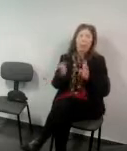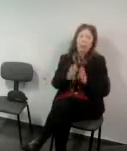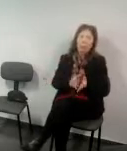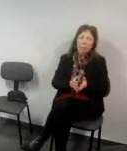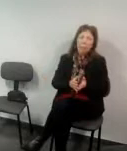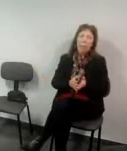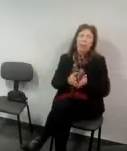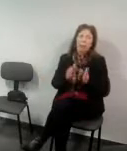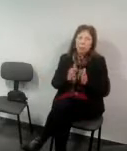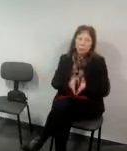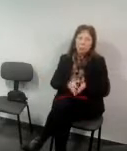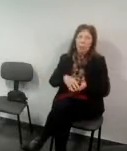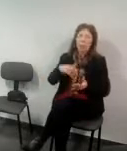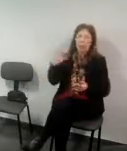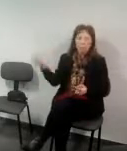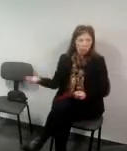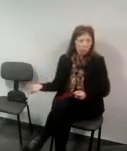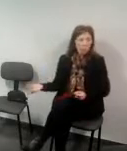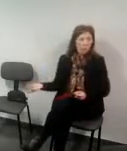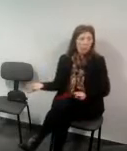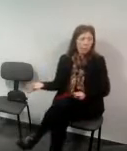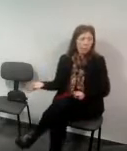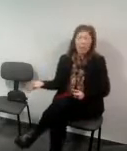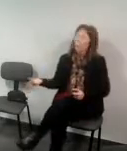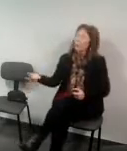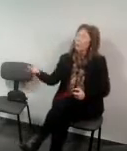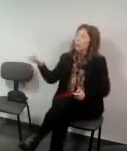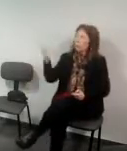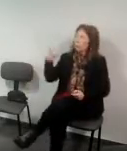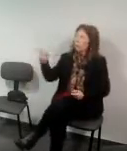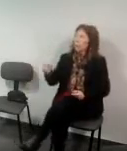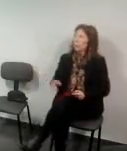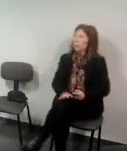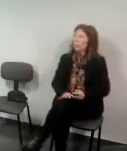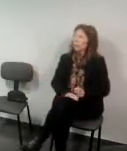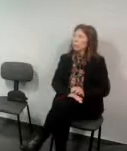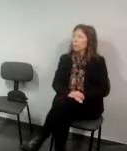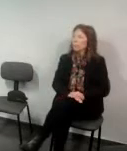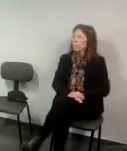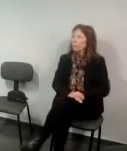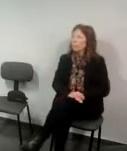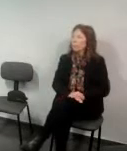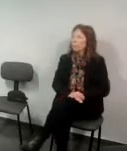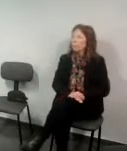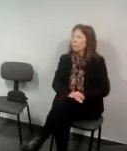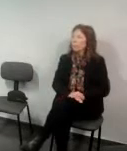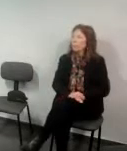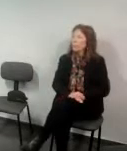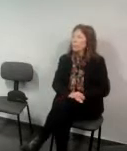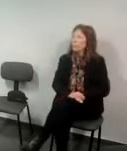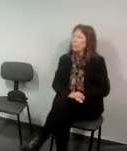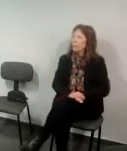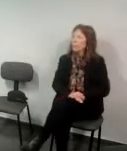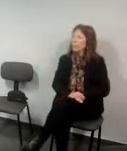o TDM3 é o esplênico e mais quantos precisar. Né? E aí nós falamos da questão de pelas costas, né? Que eu fazendo nas costas. Não